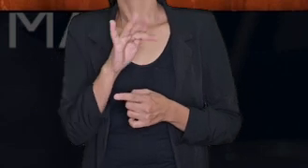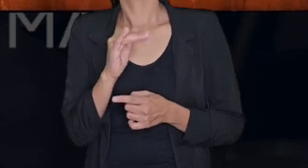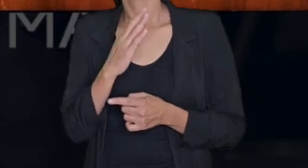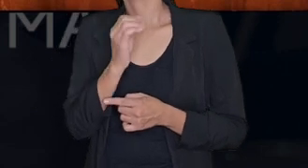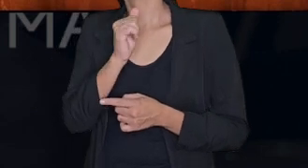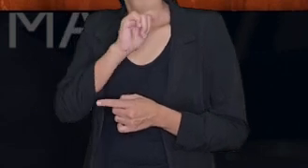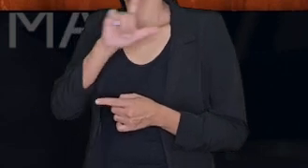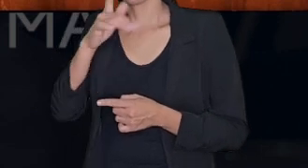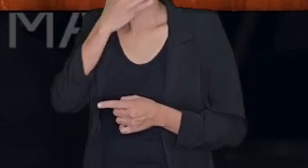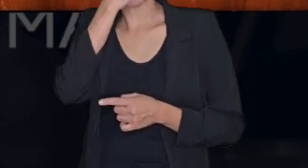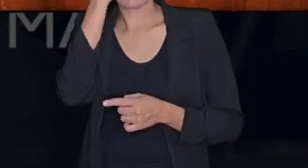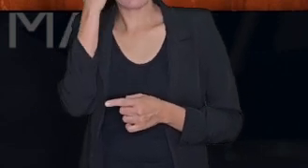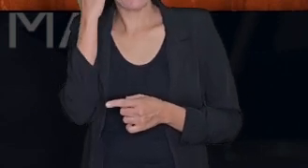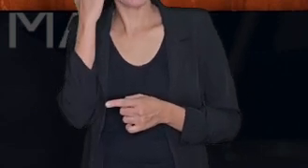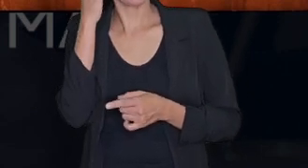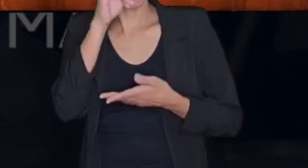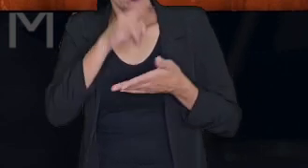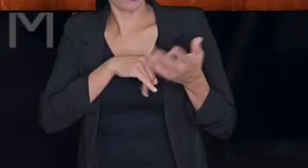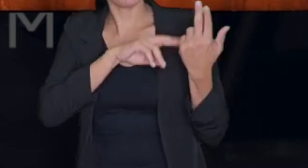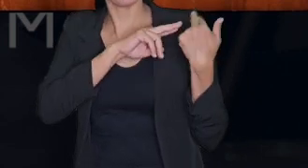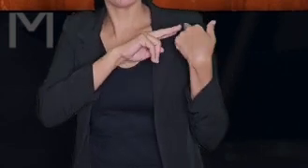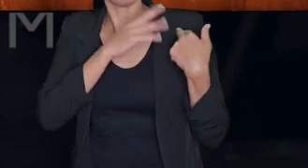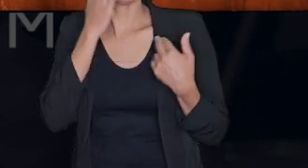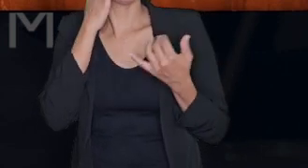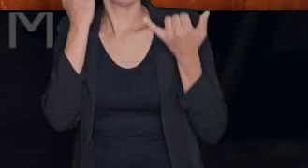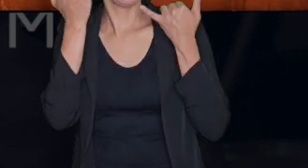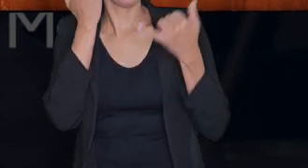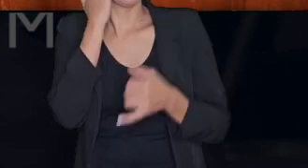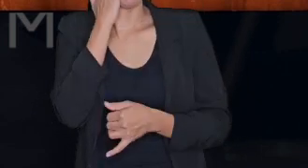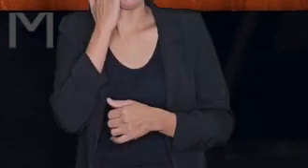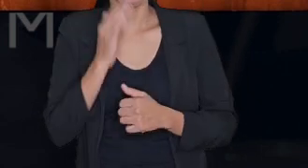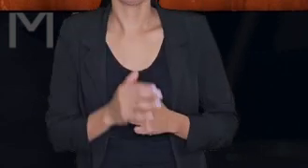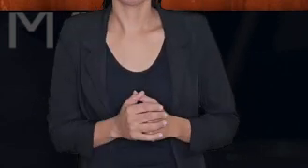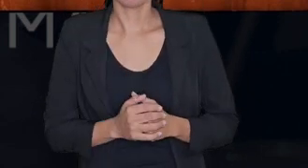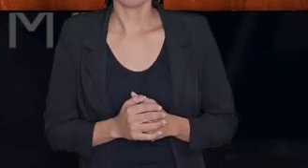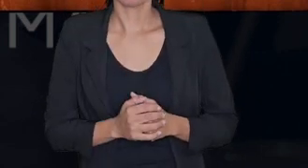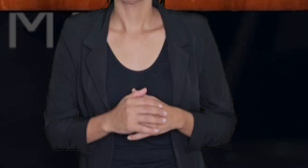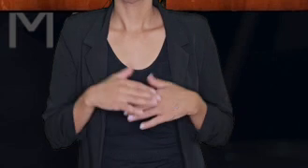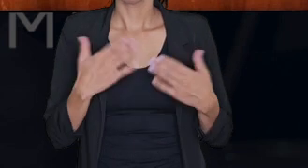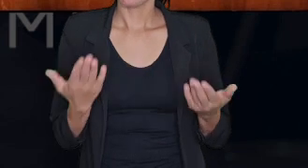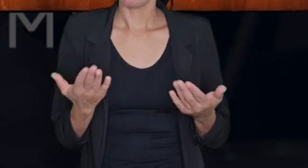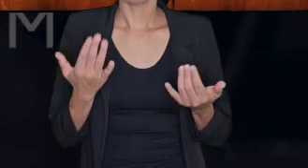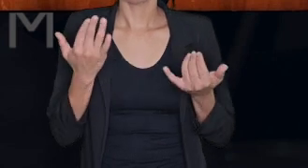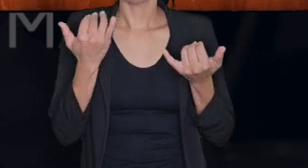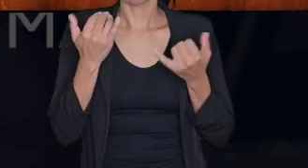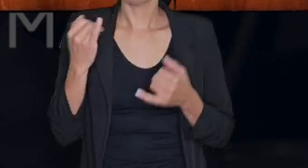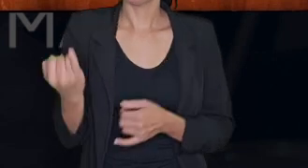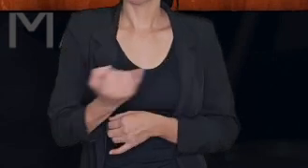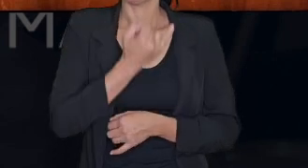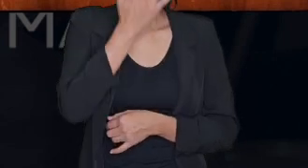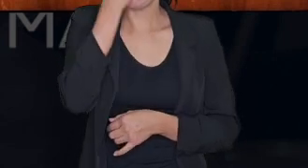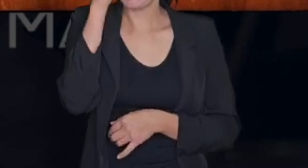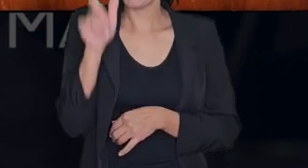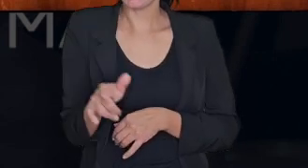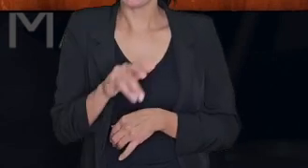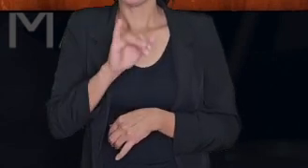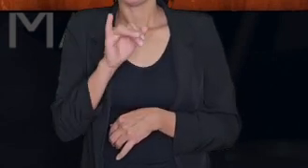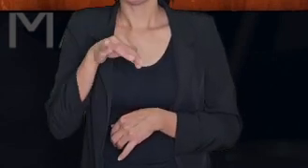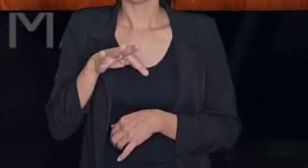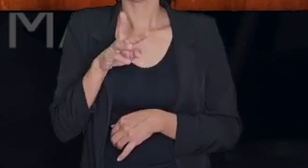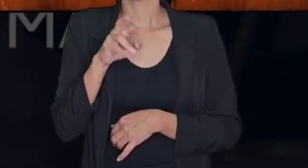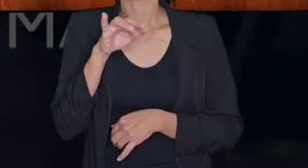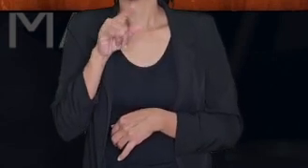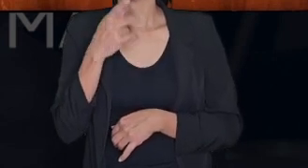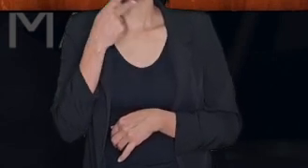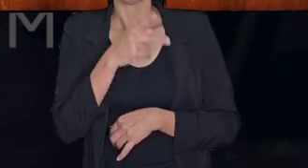fiscal, porque, de forma sagaz, o inventariante estava sabendo dessas questões tributárias. Olha a importância de